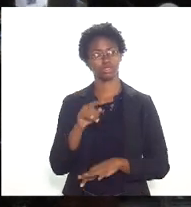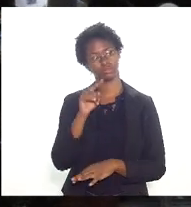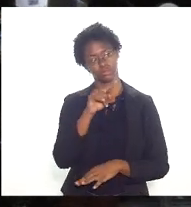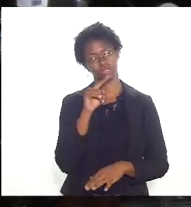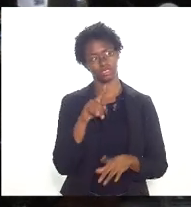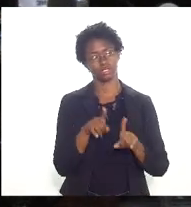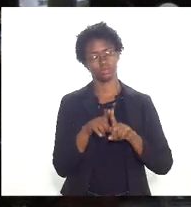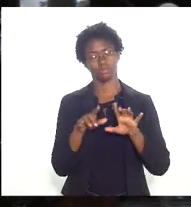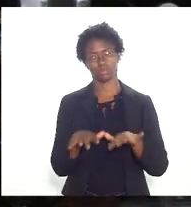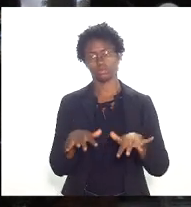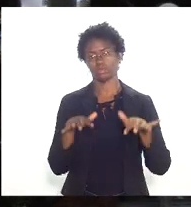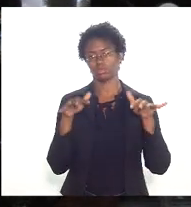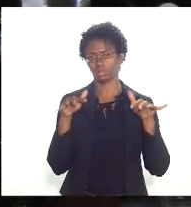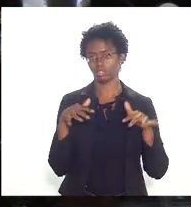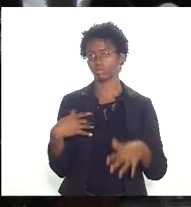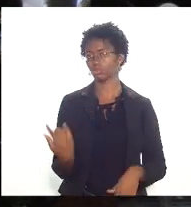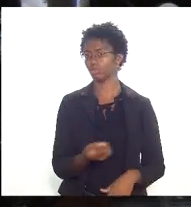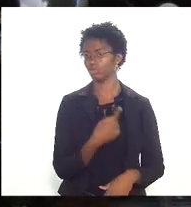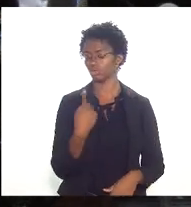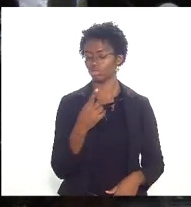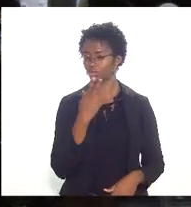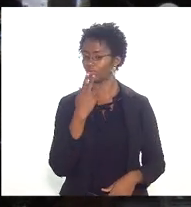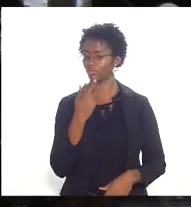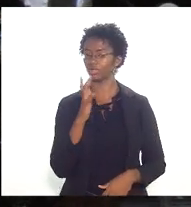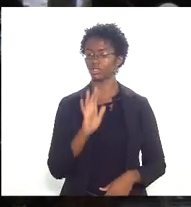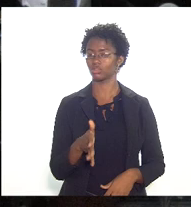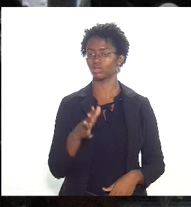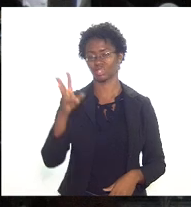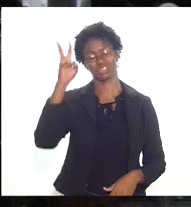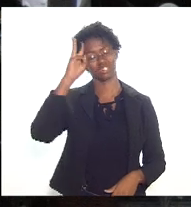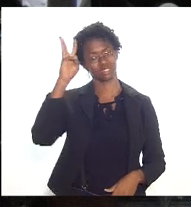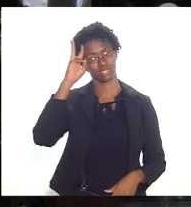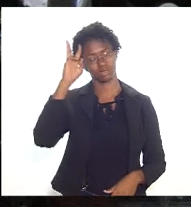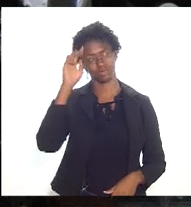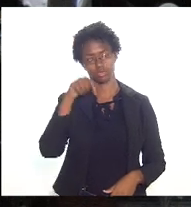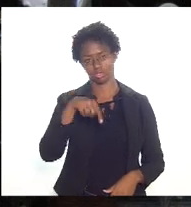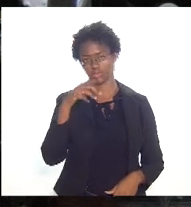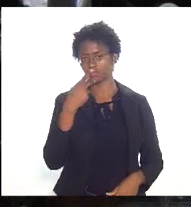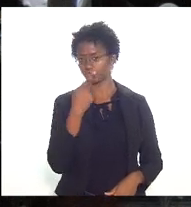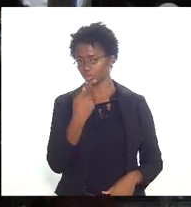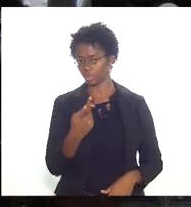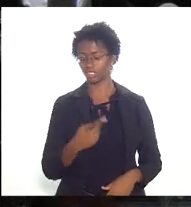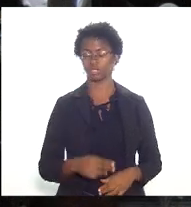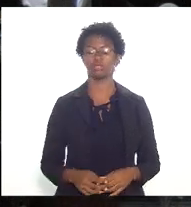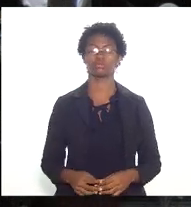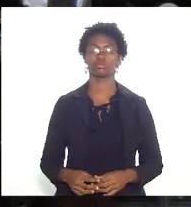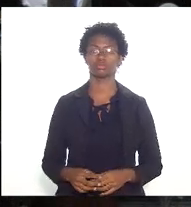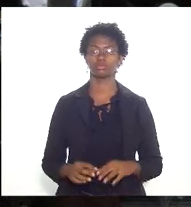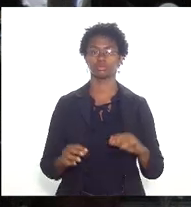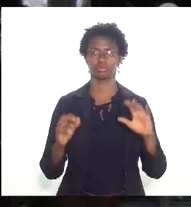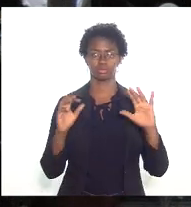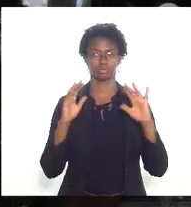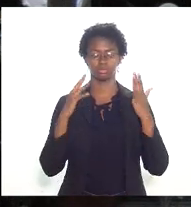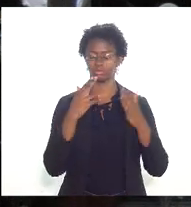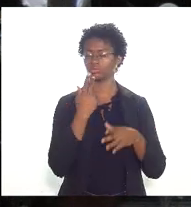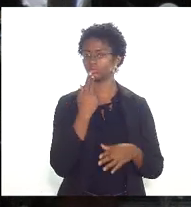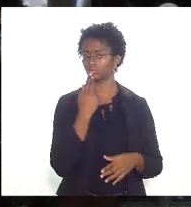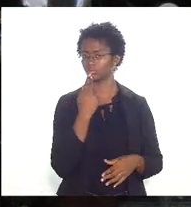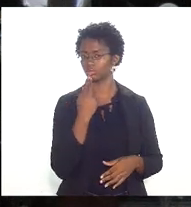audiência nós eu disse isso na terça-feira aqui e é quando falamos da questão